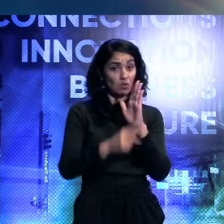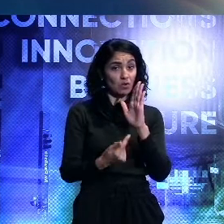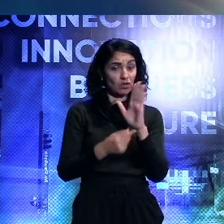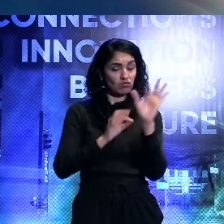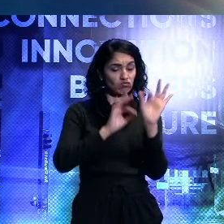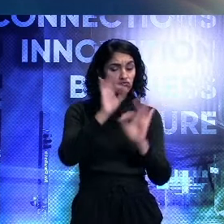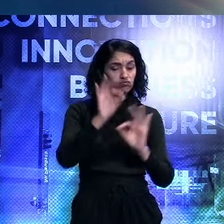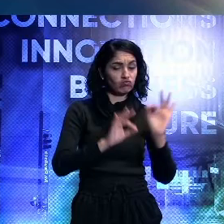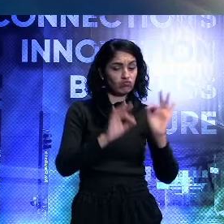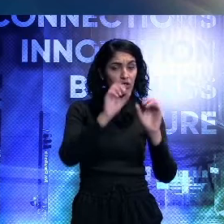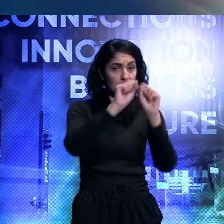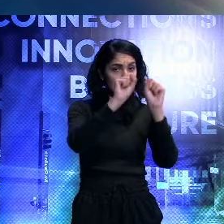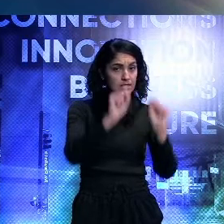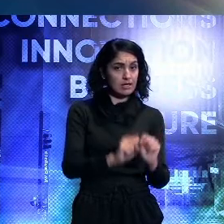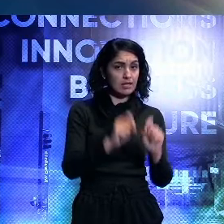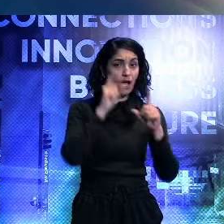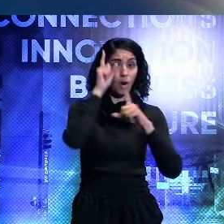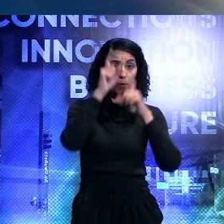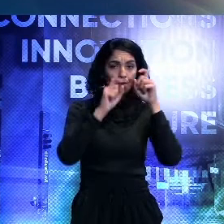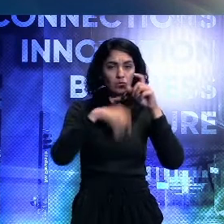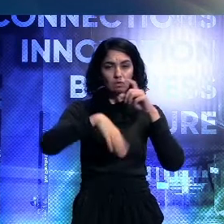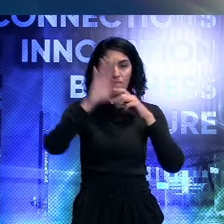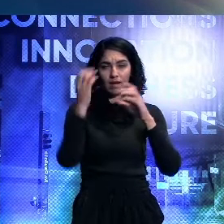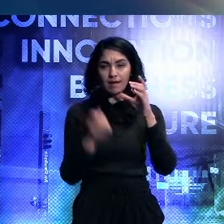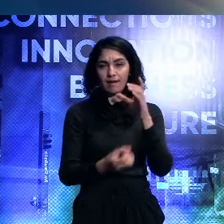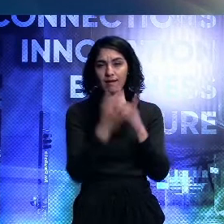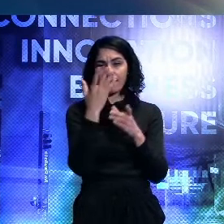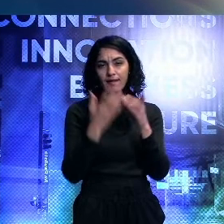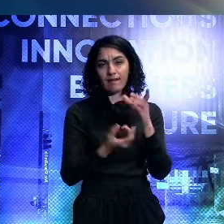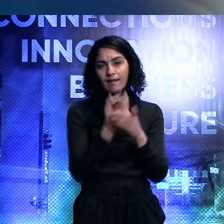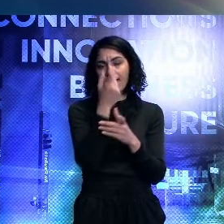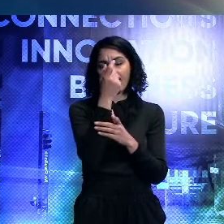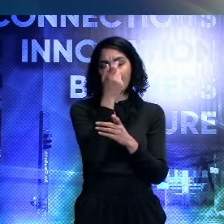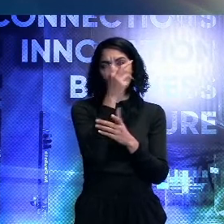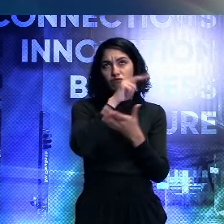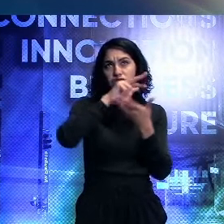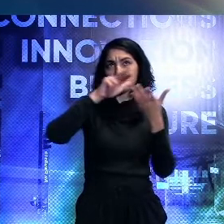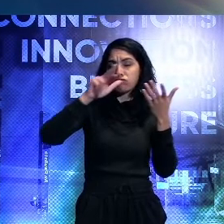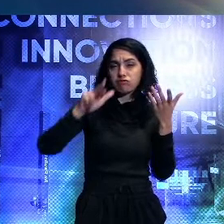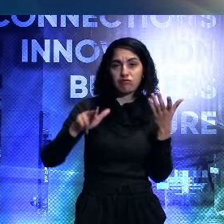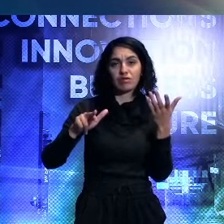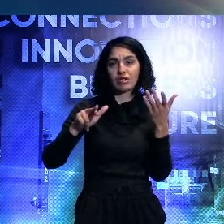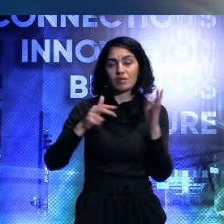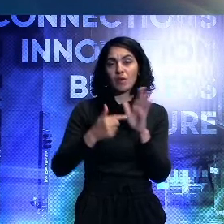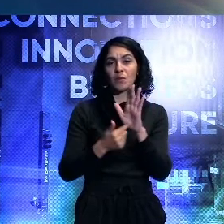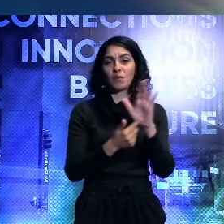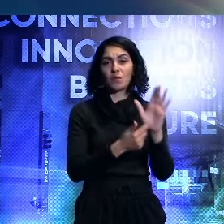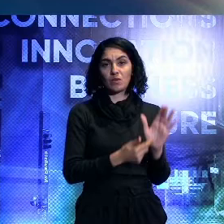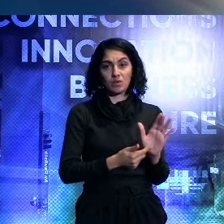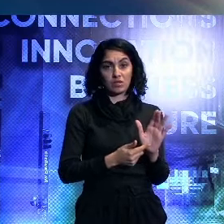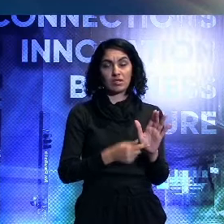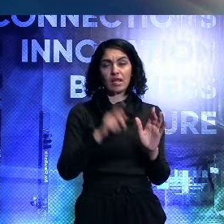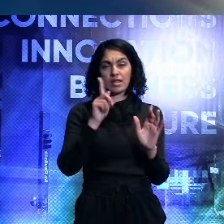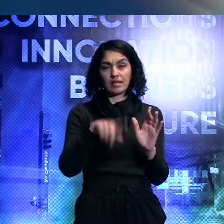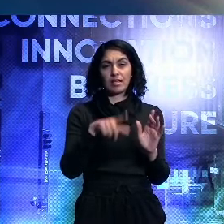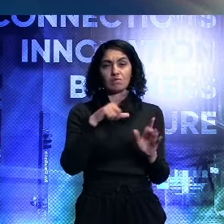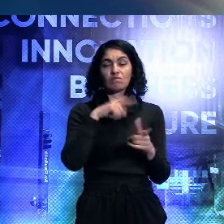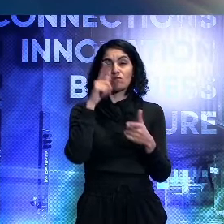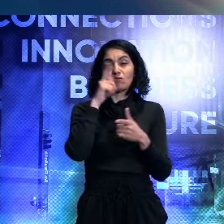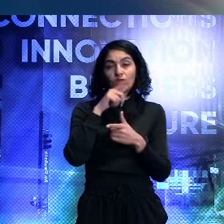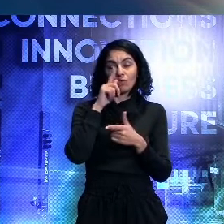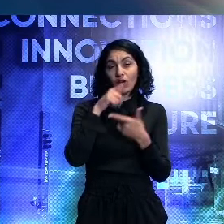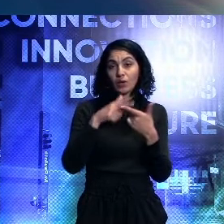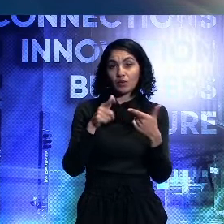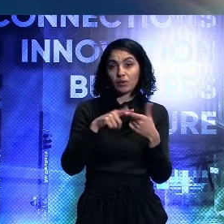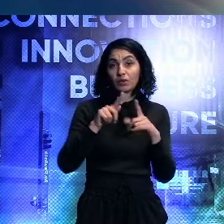gente se preocupa bastante em criar métricas, monitores e um monte de coisas, né, para mostrar quando está vermelho, né? Mas qual é o tal